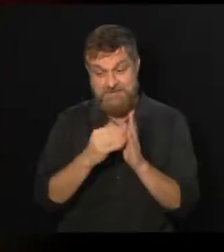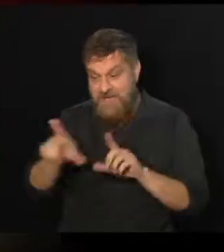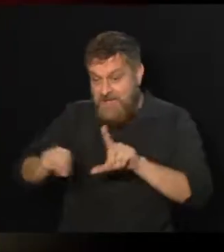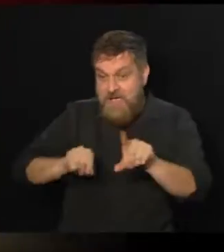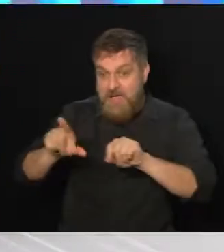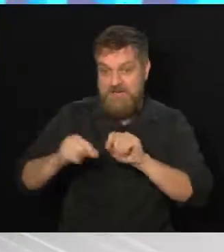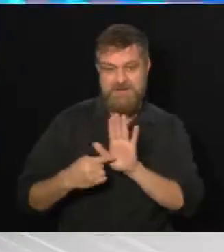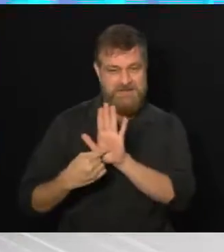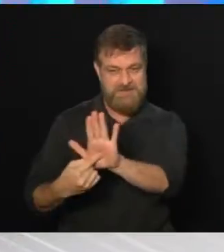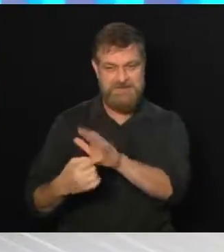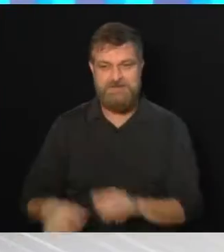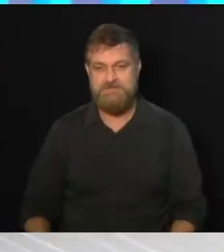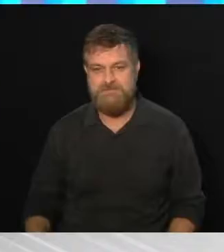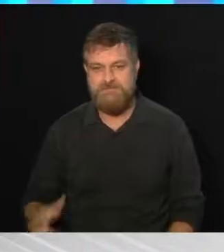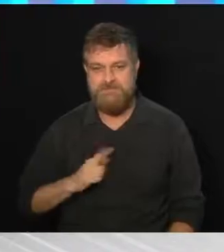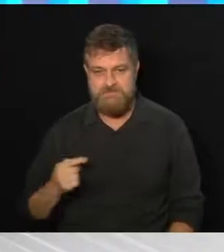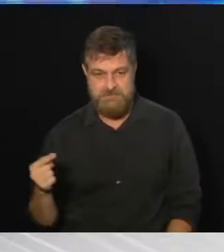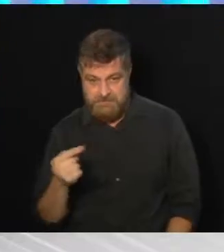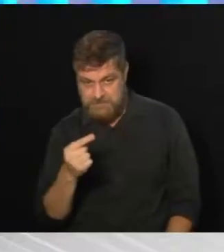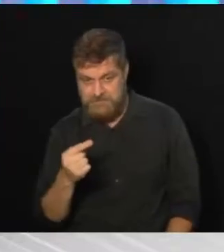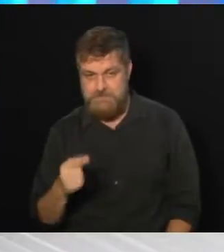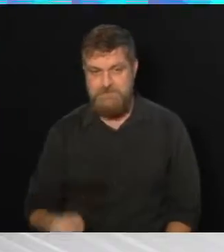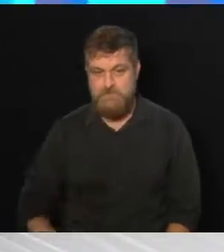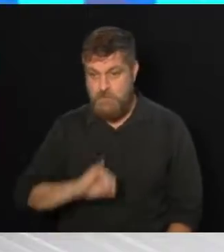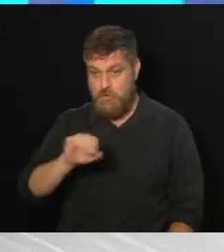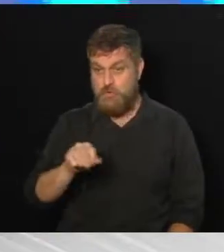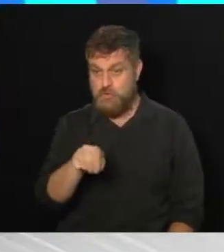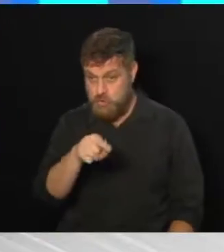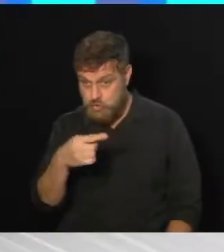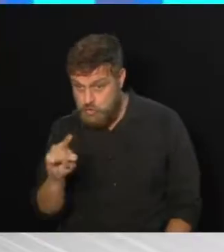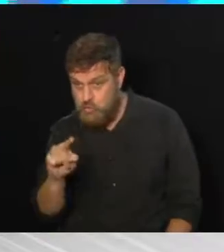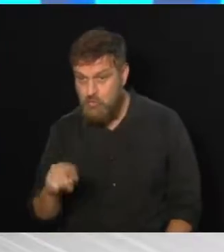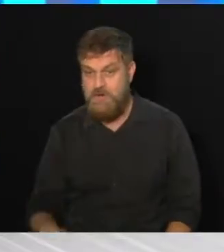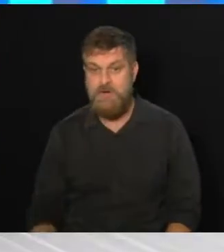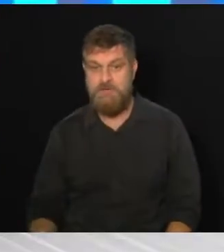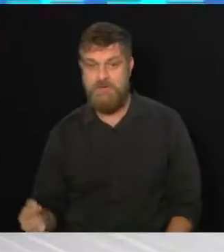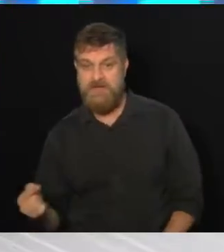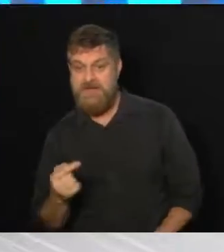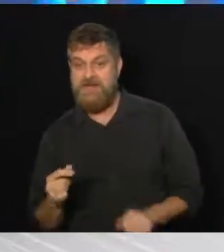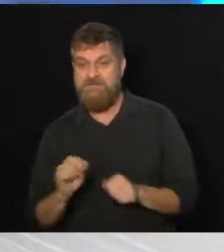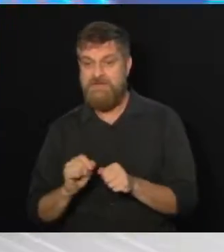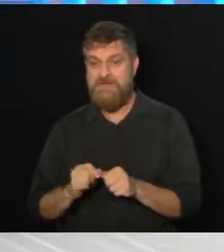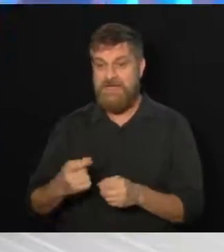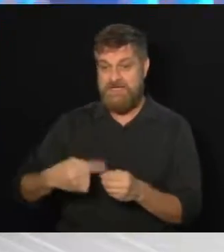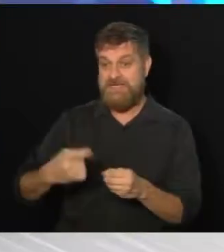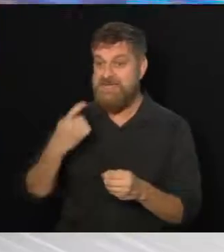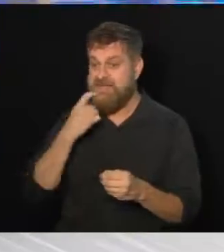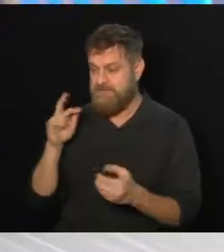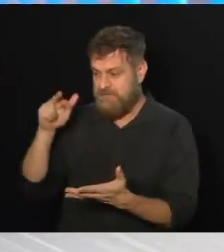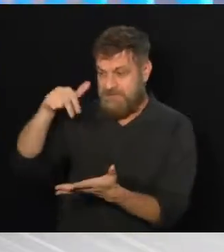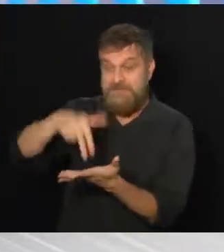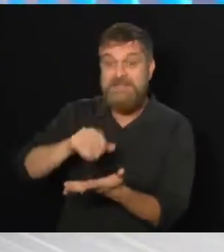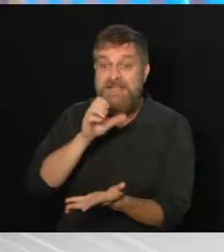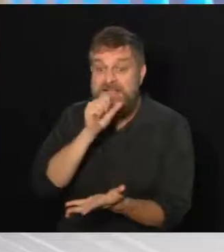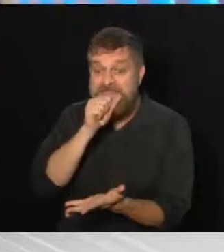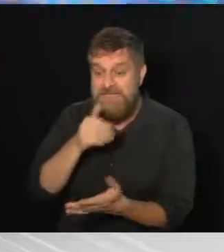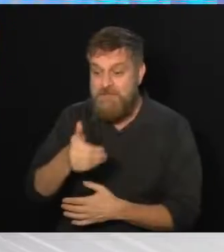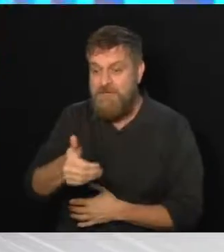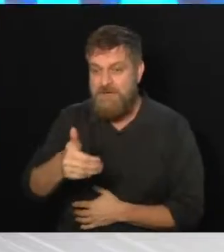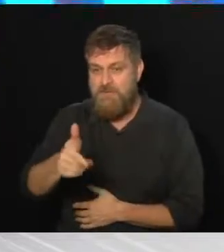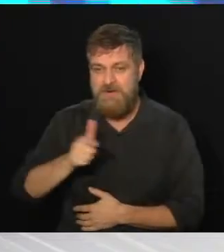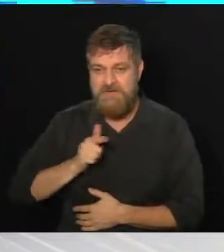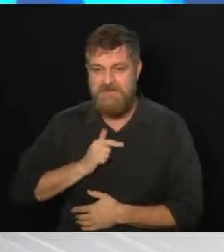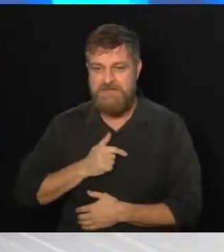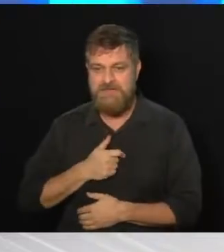para você. O youtuber João Sampaio, mais conhecido como Flex Power, chega a Campinas nesse sábado. Sucesso com